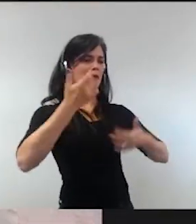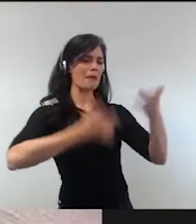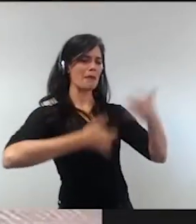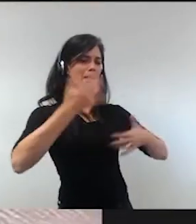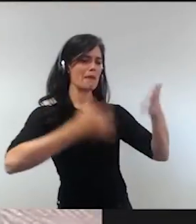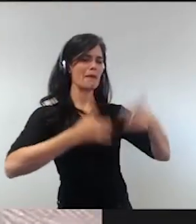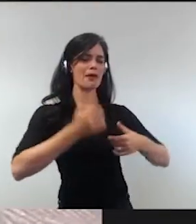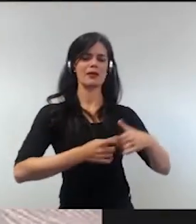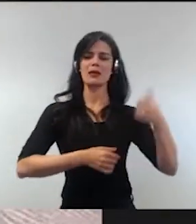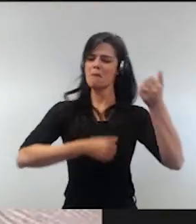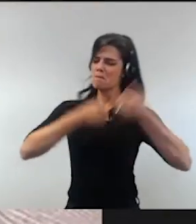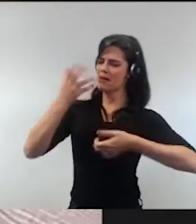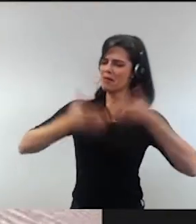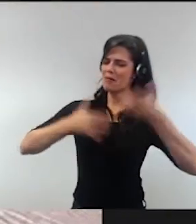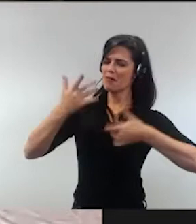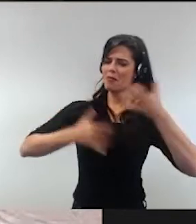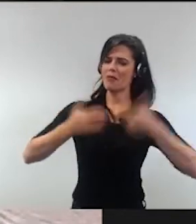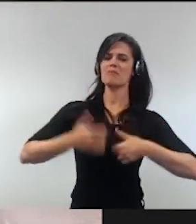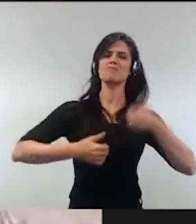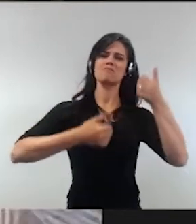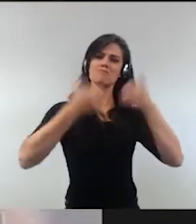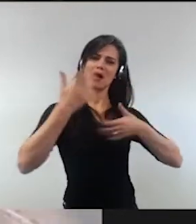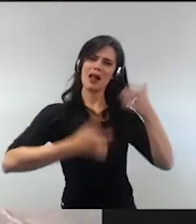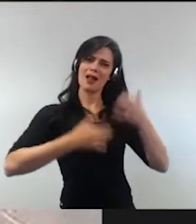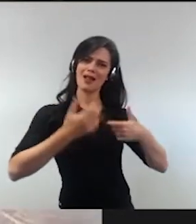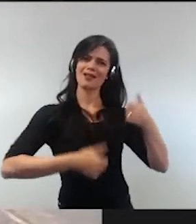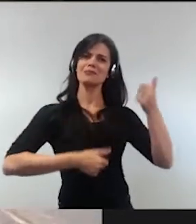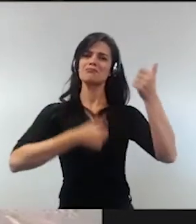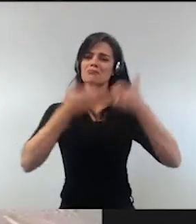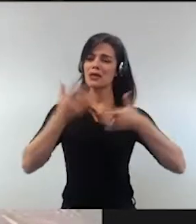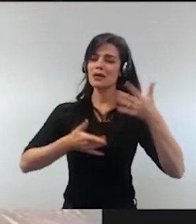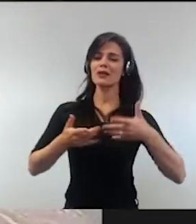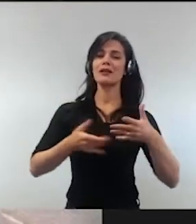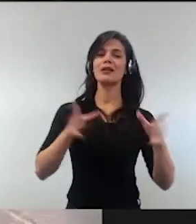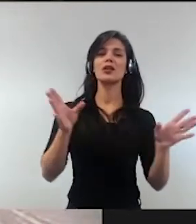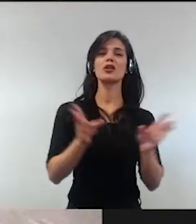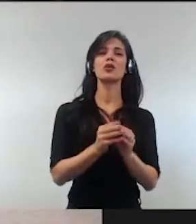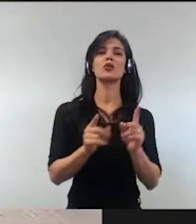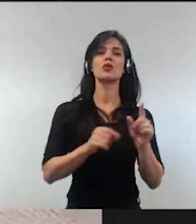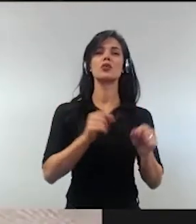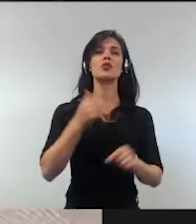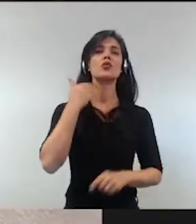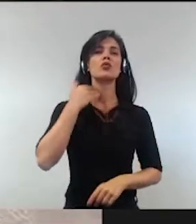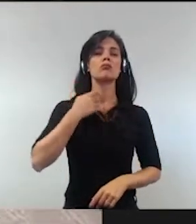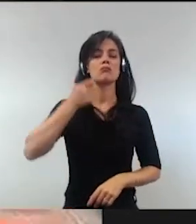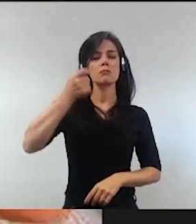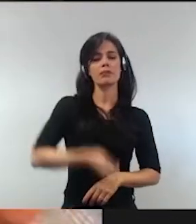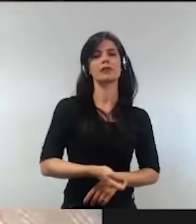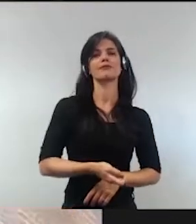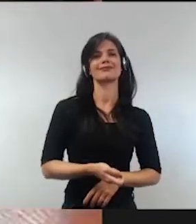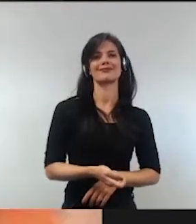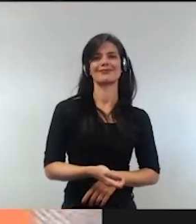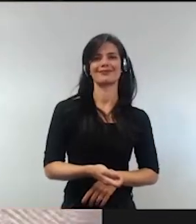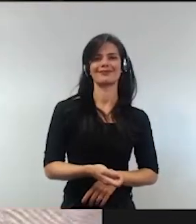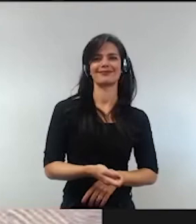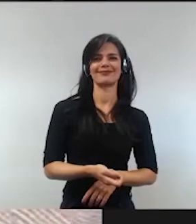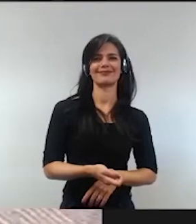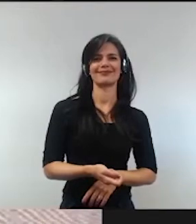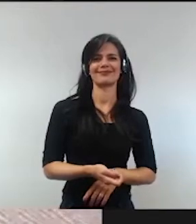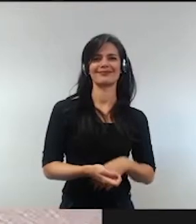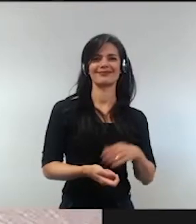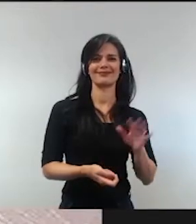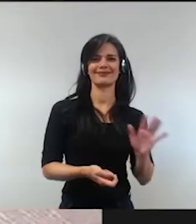argumento do outro. E diz, e tudo conclui com a decisão do juiz. Pensando na tradição